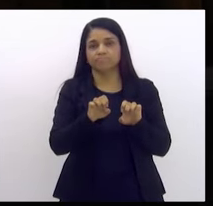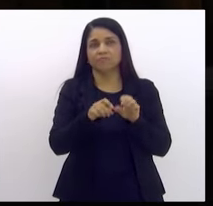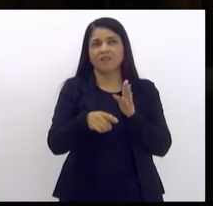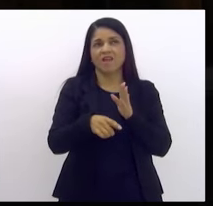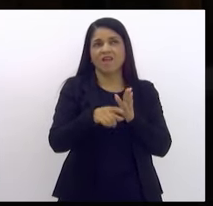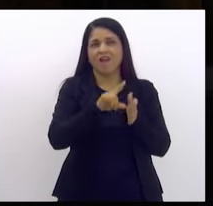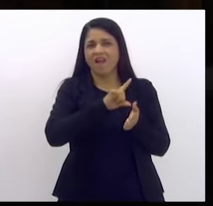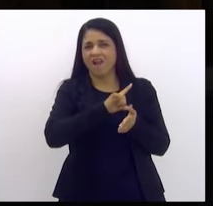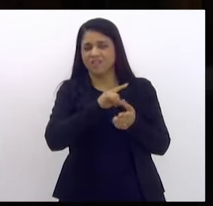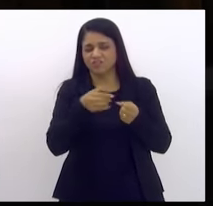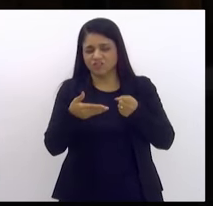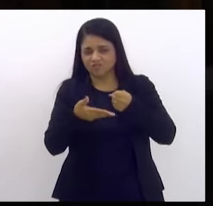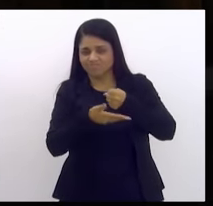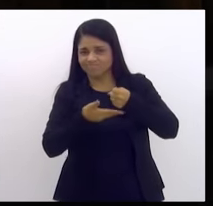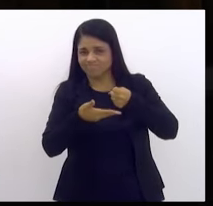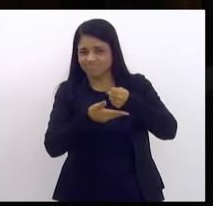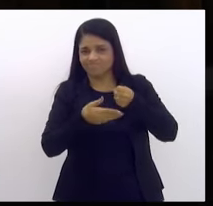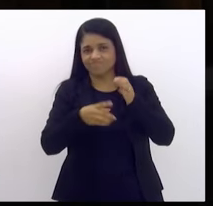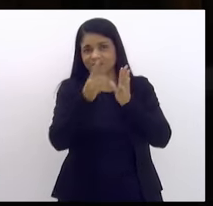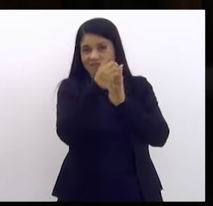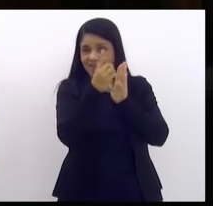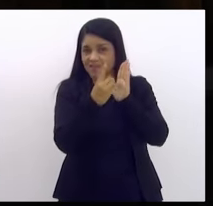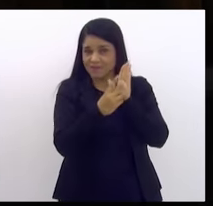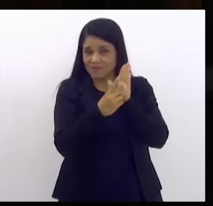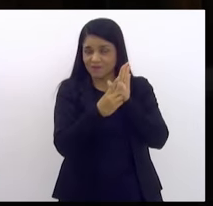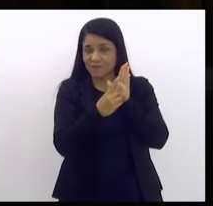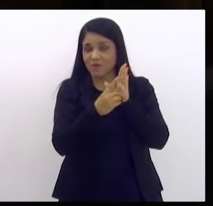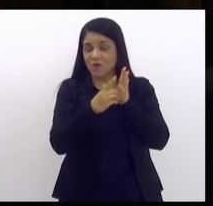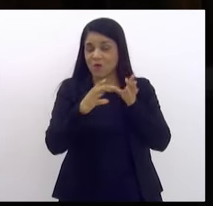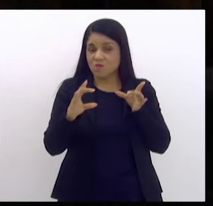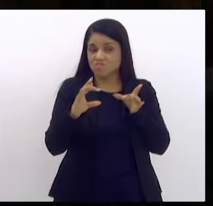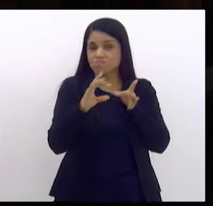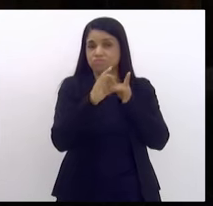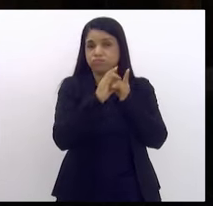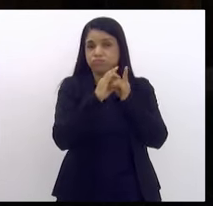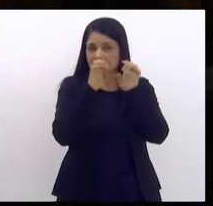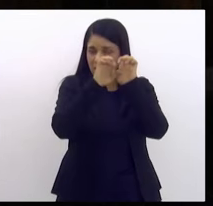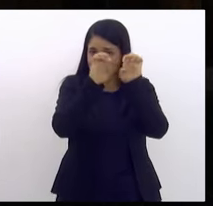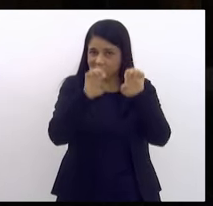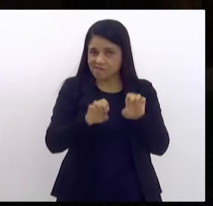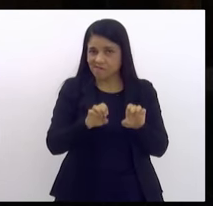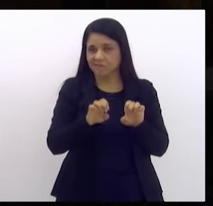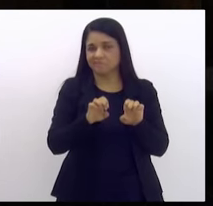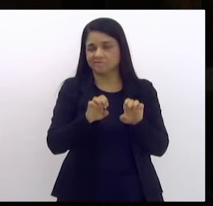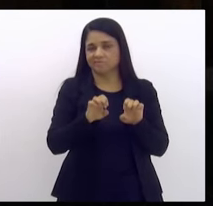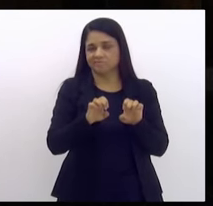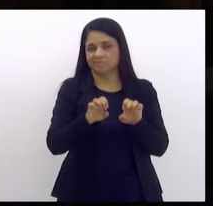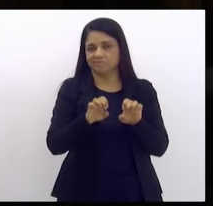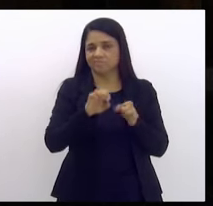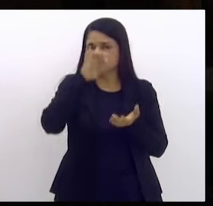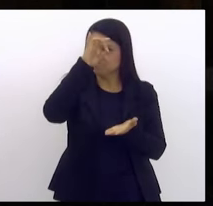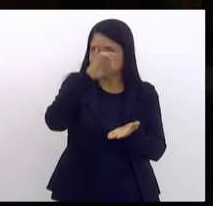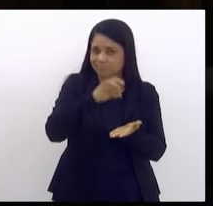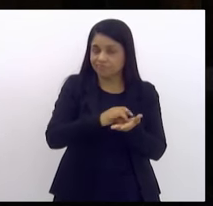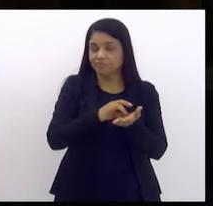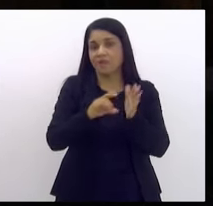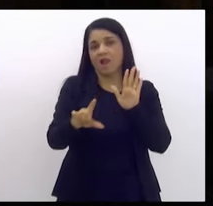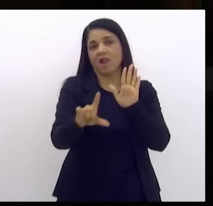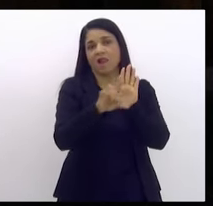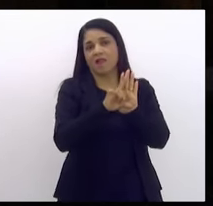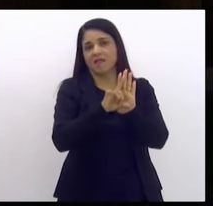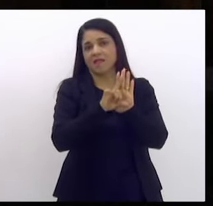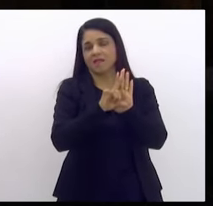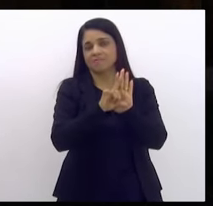como alicerce decretos, consolidar essa estrutura em torno de uma